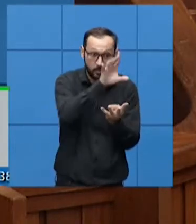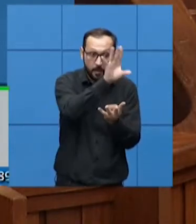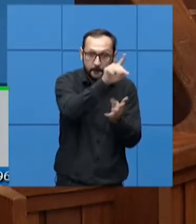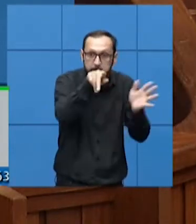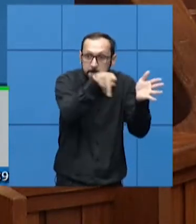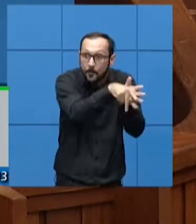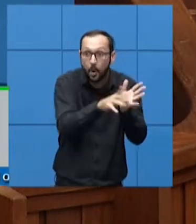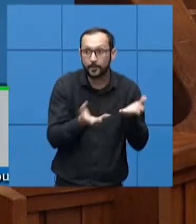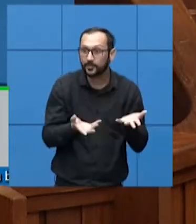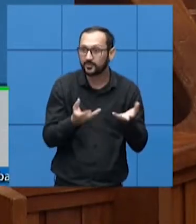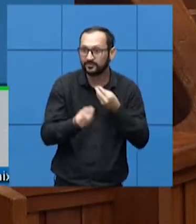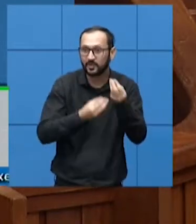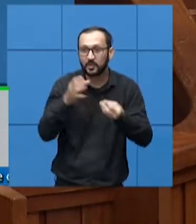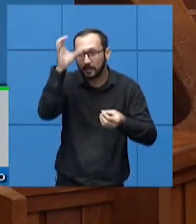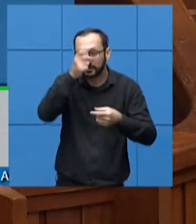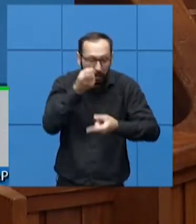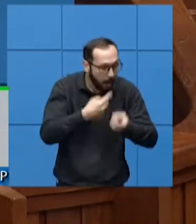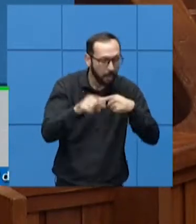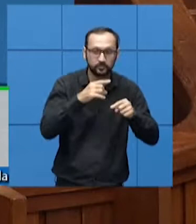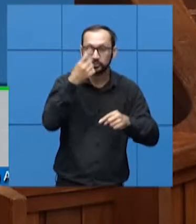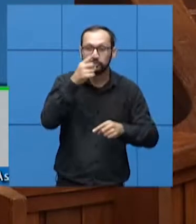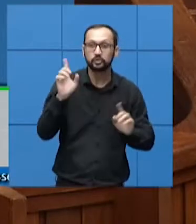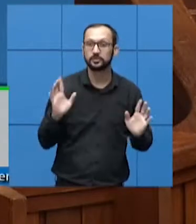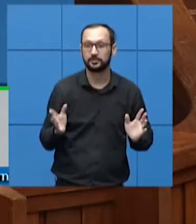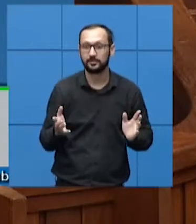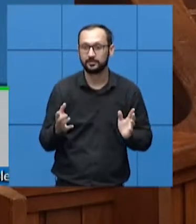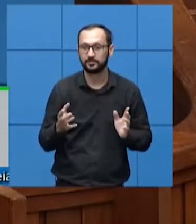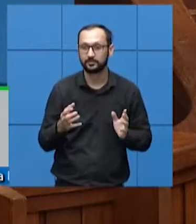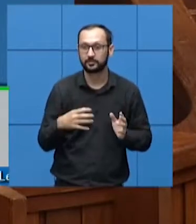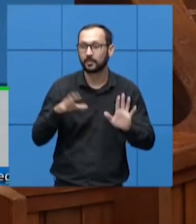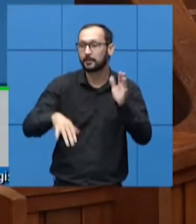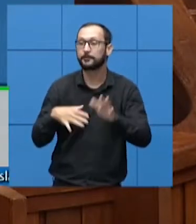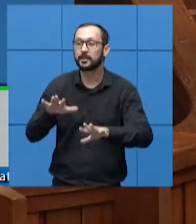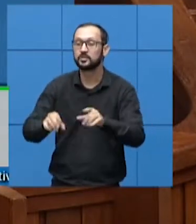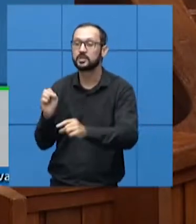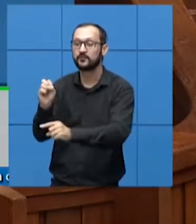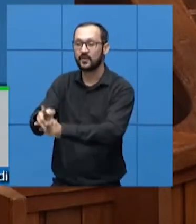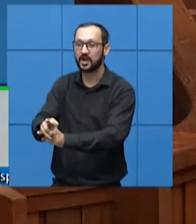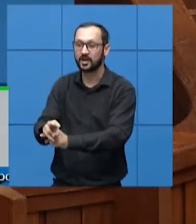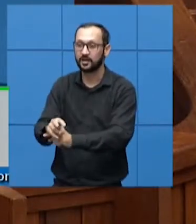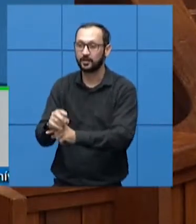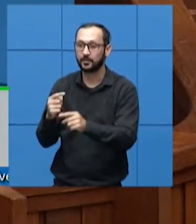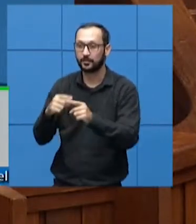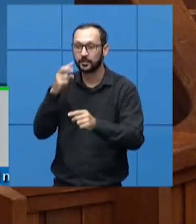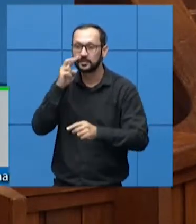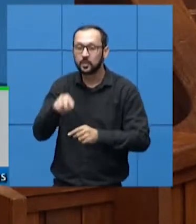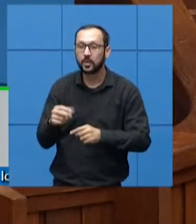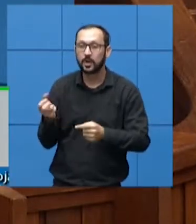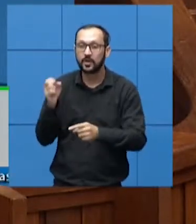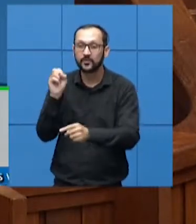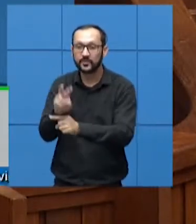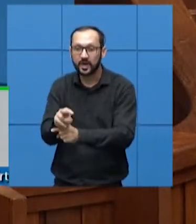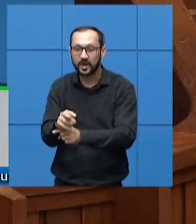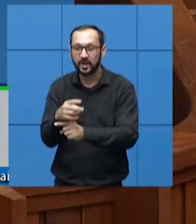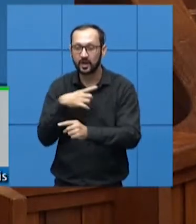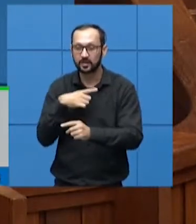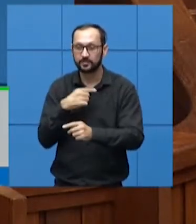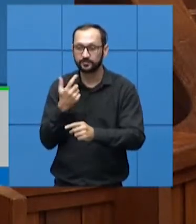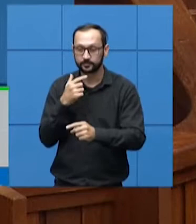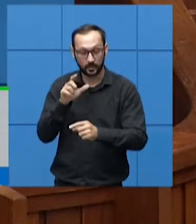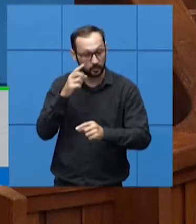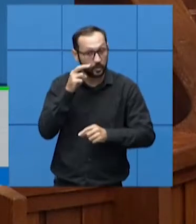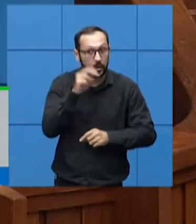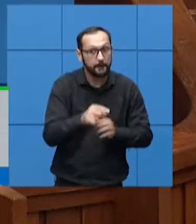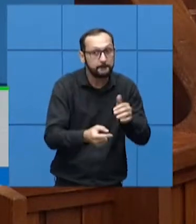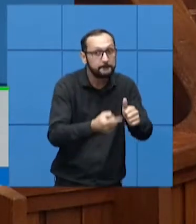com deficiência. Nós não trabalhamos de acordo com a vaga, porque se nós enxergamos a vaga em primeiro lugar e não a pessoa